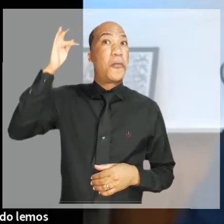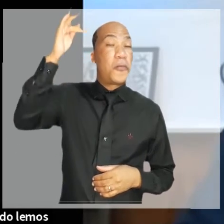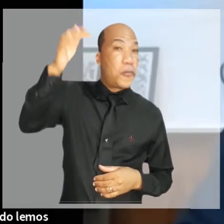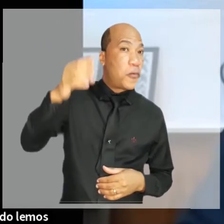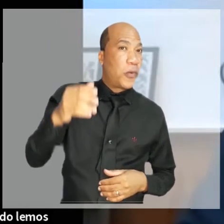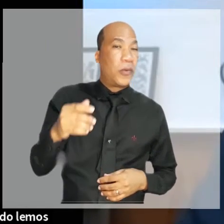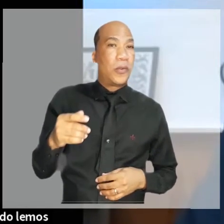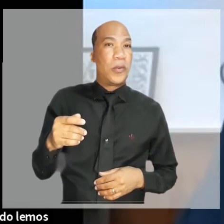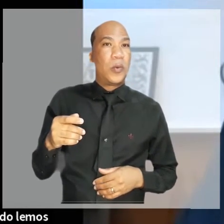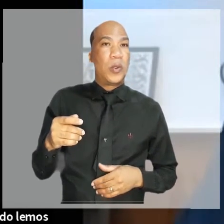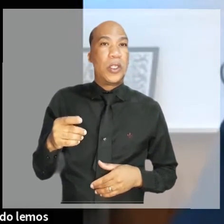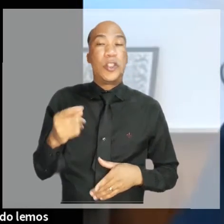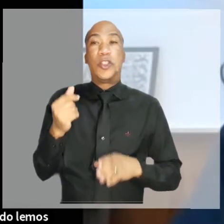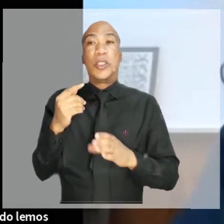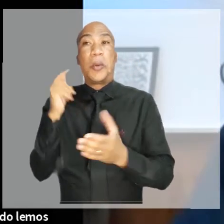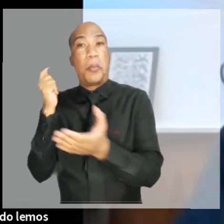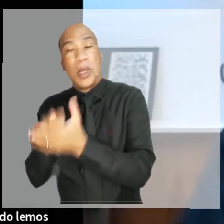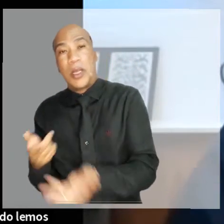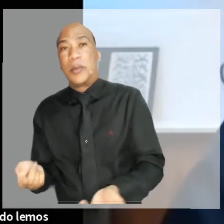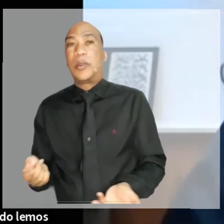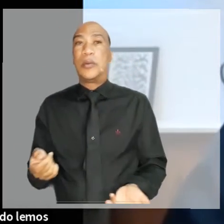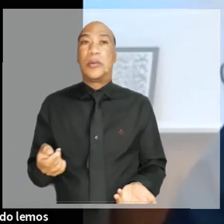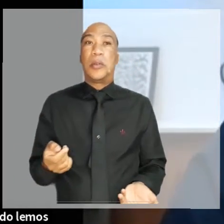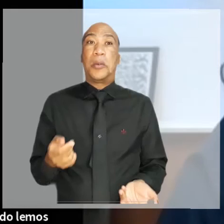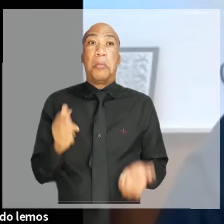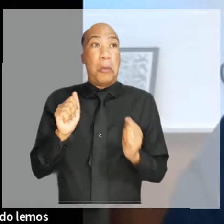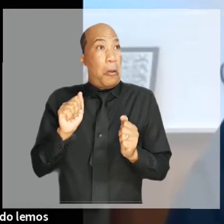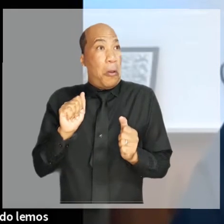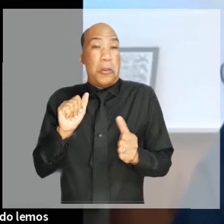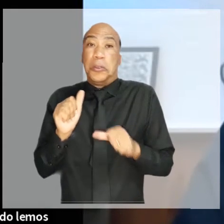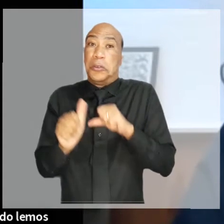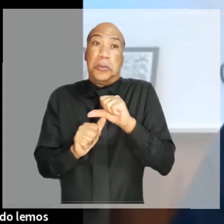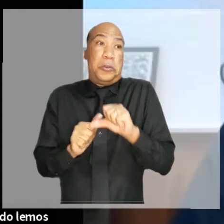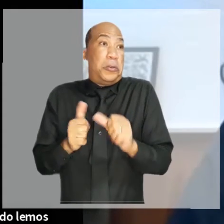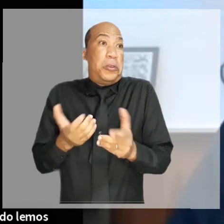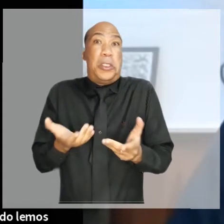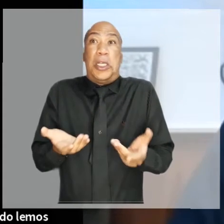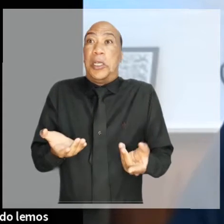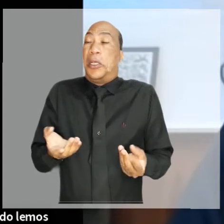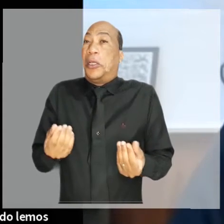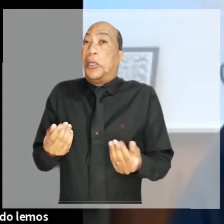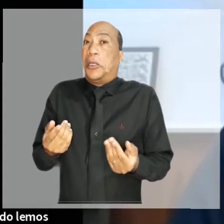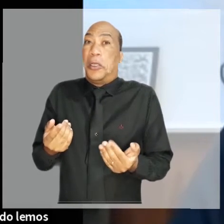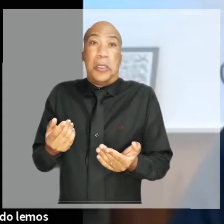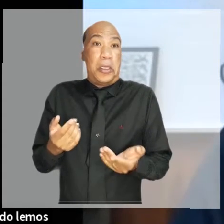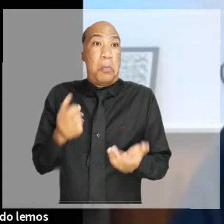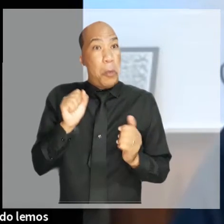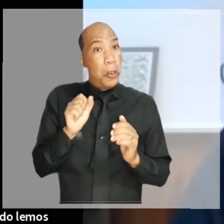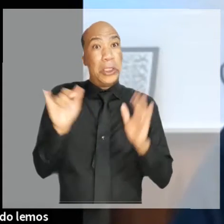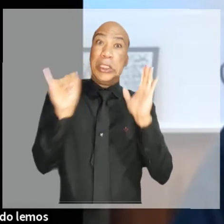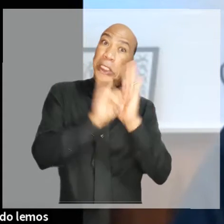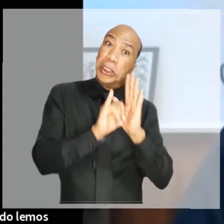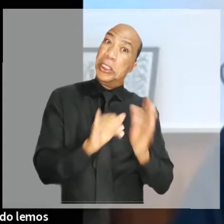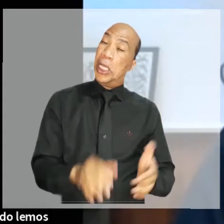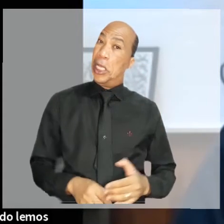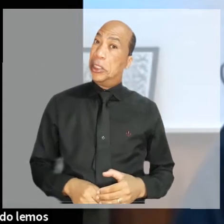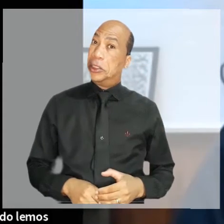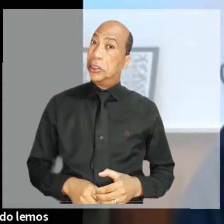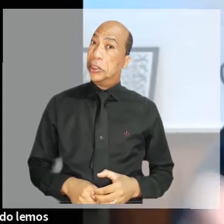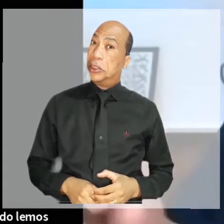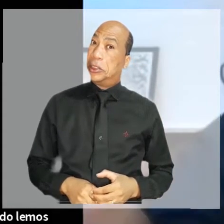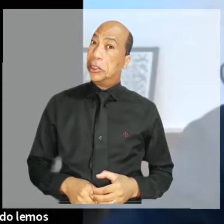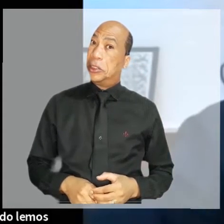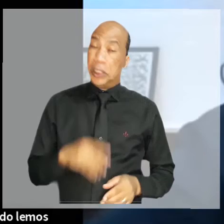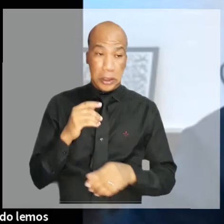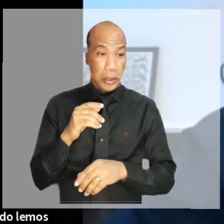identidade digital. As pessoas vão poder usar o Pix, porque ele já embute o número do seu celular, o seu CPF, o seu